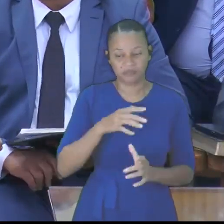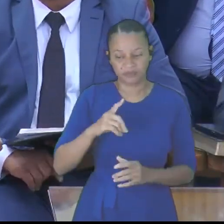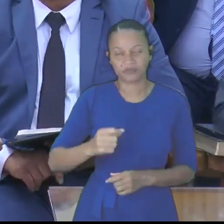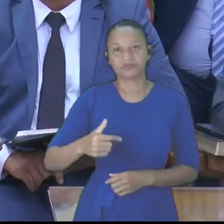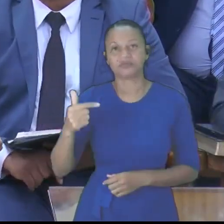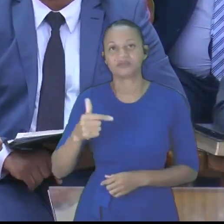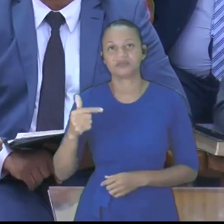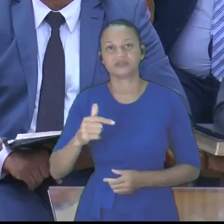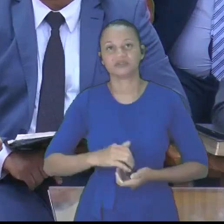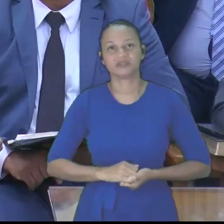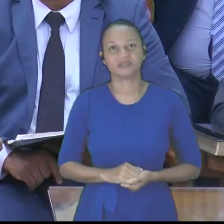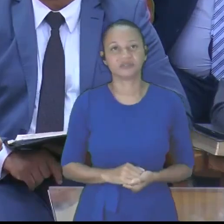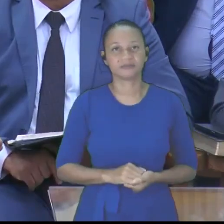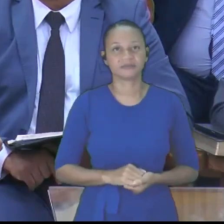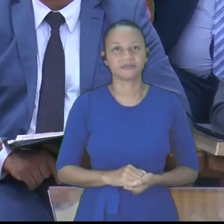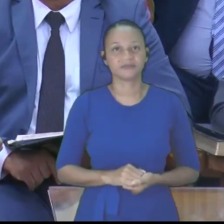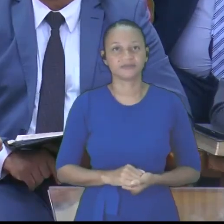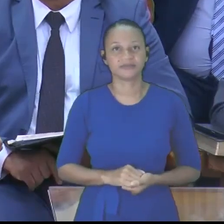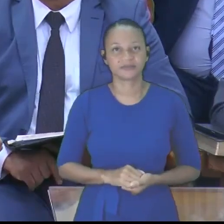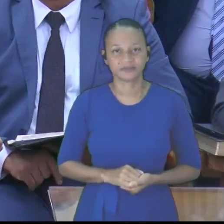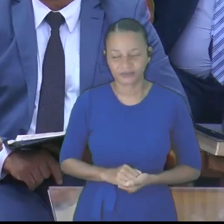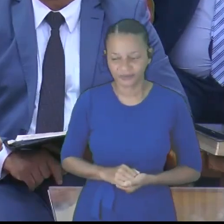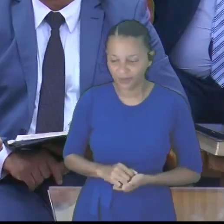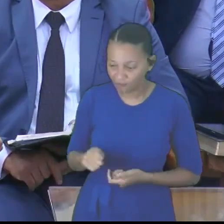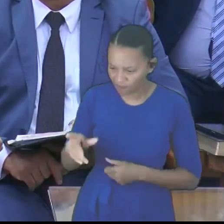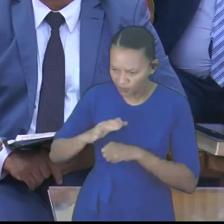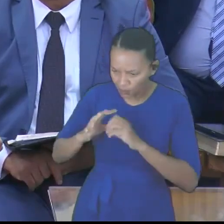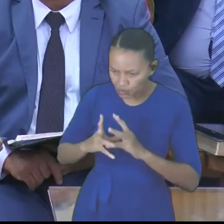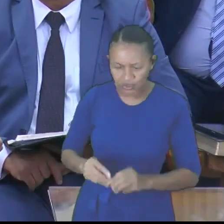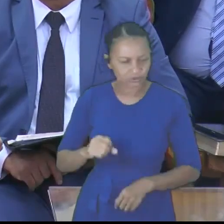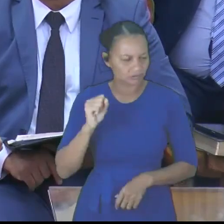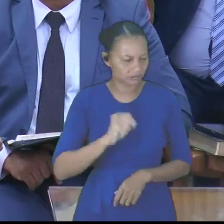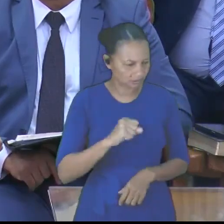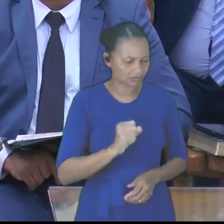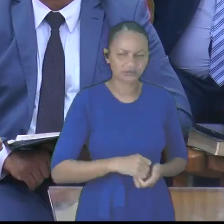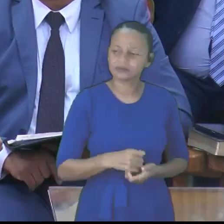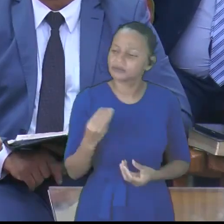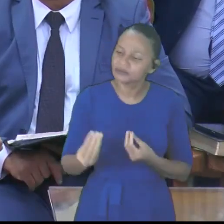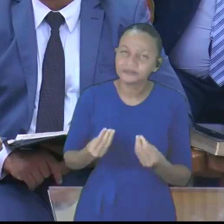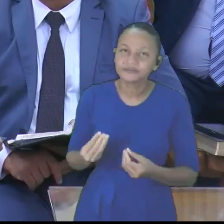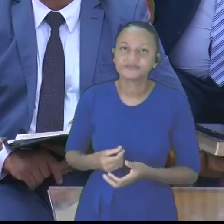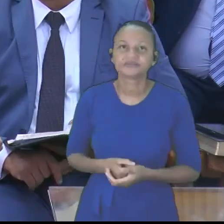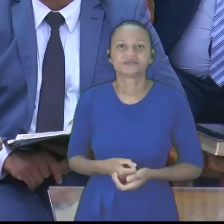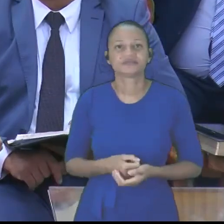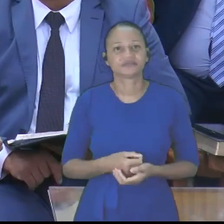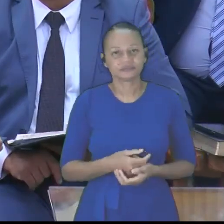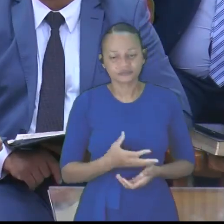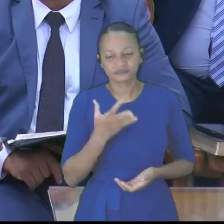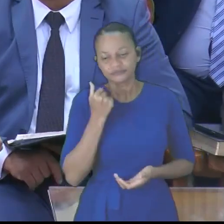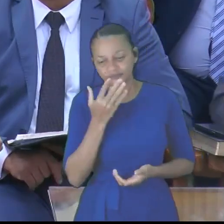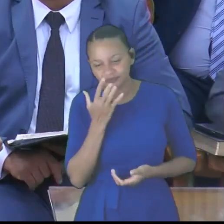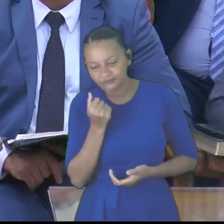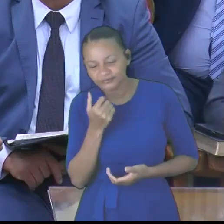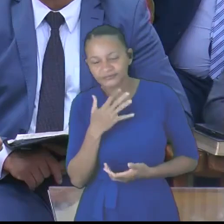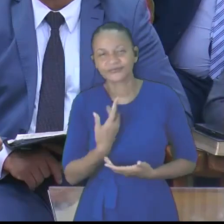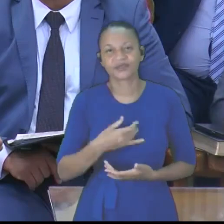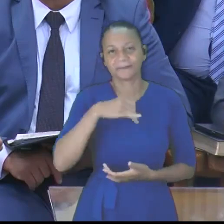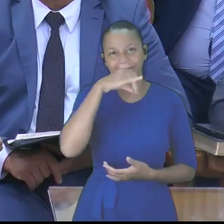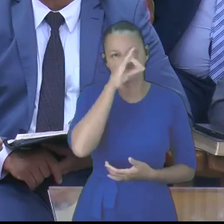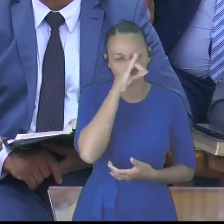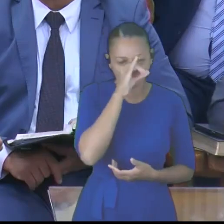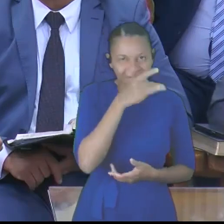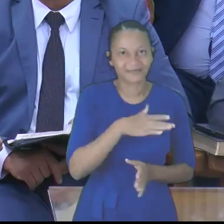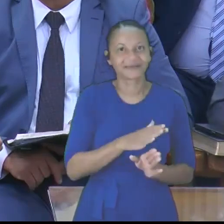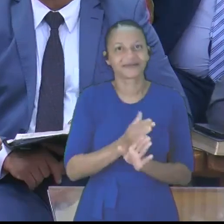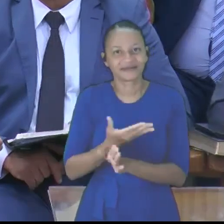na segunda, aí disse, o senhor foi curado mesmo? Fui. Como é que o senhor foi curado? Ele contou que comeu a panela de toicinho de porco, e